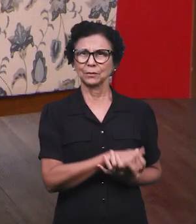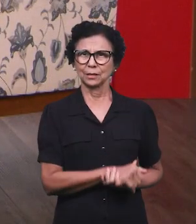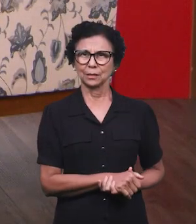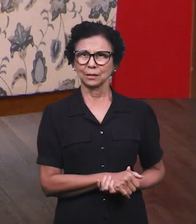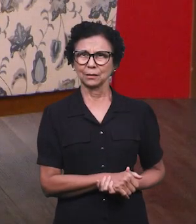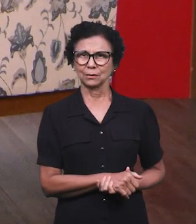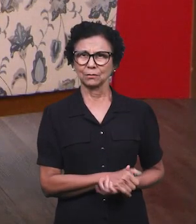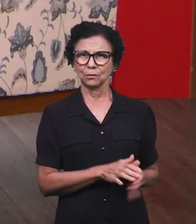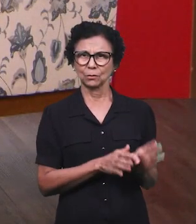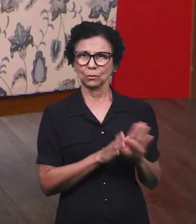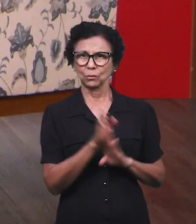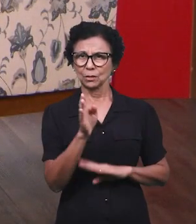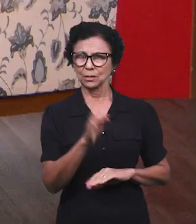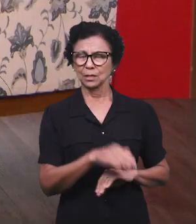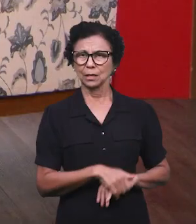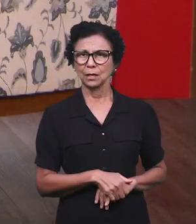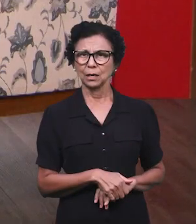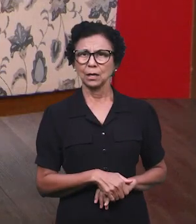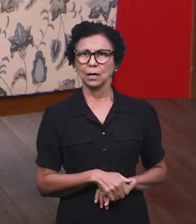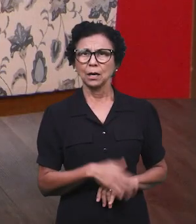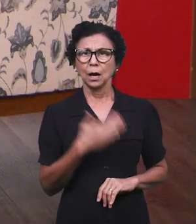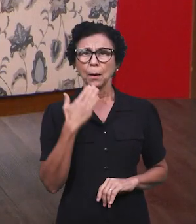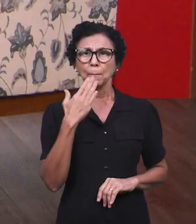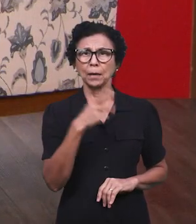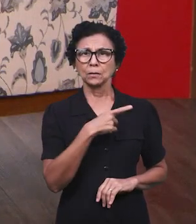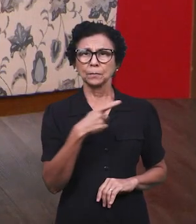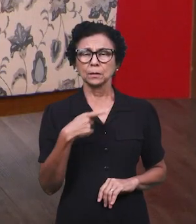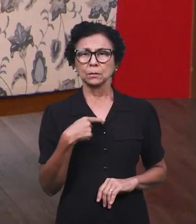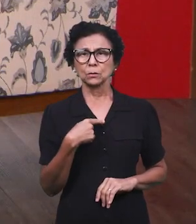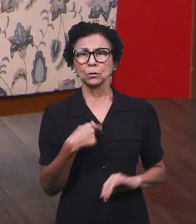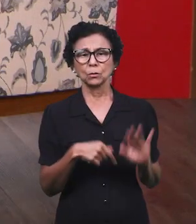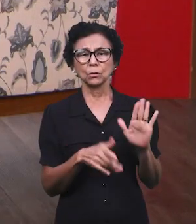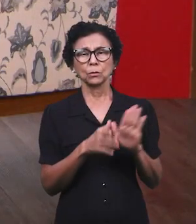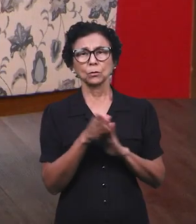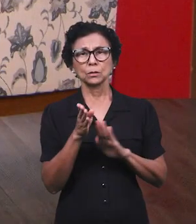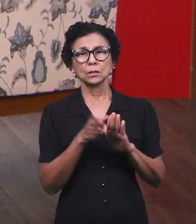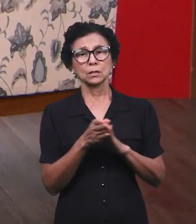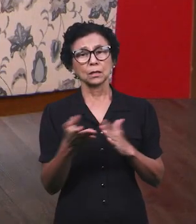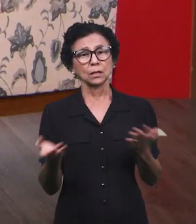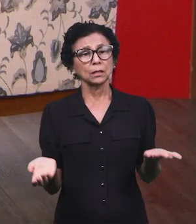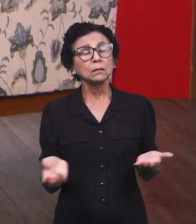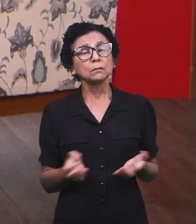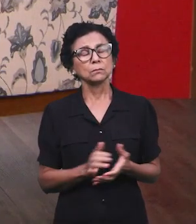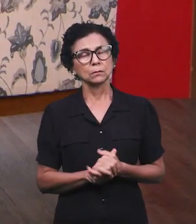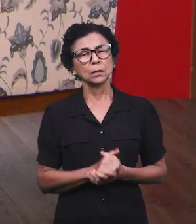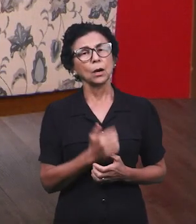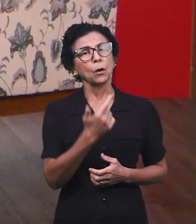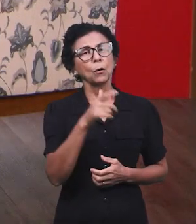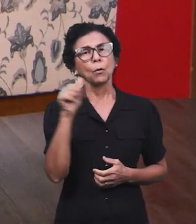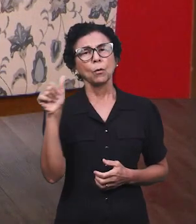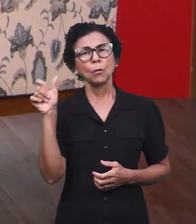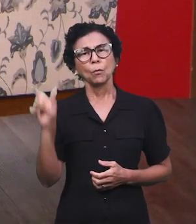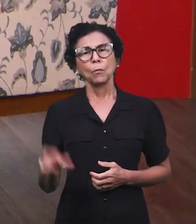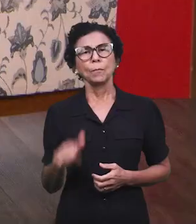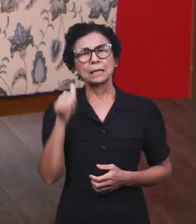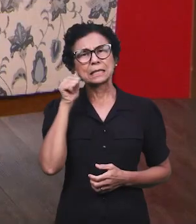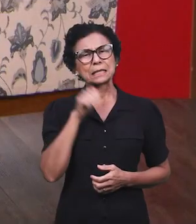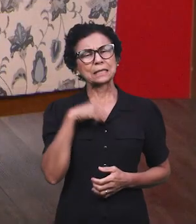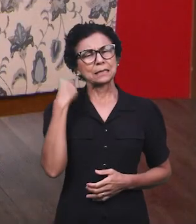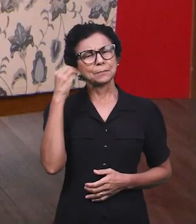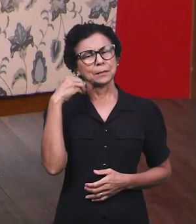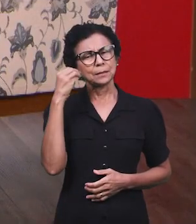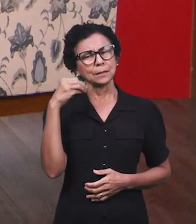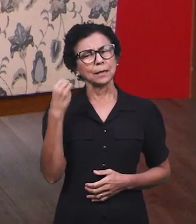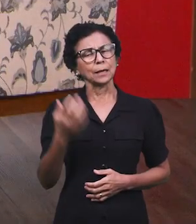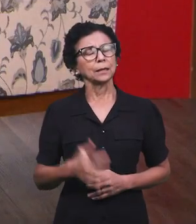dar um outro conselho. Procura a ajuda do seu pastor. Procura a ajuda de uma irmã mais experiente. Mas na vida do servo de